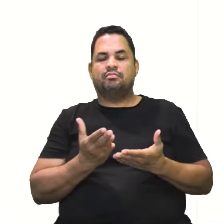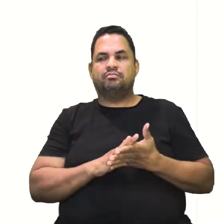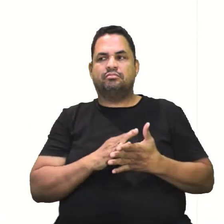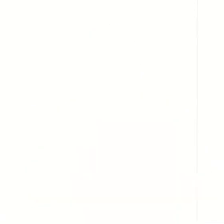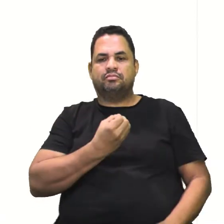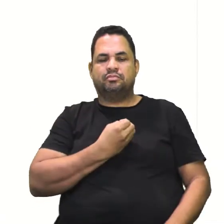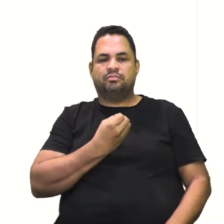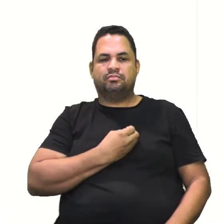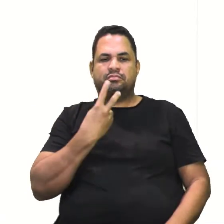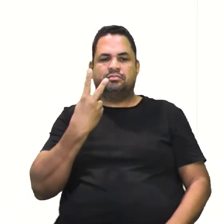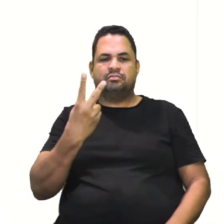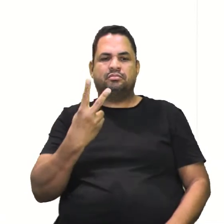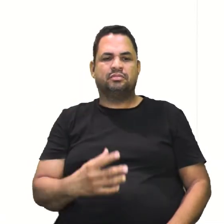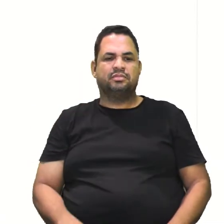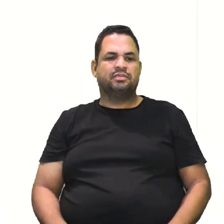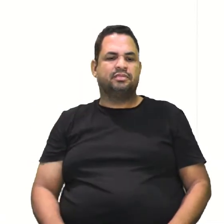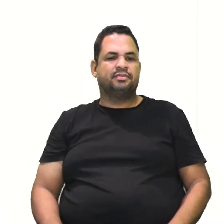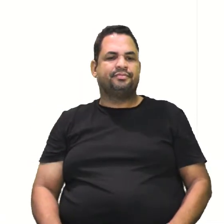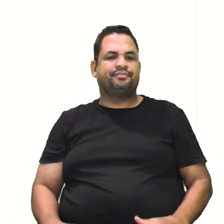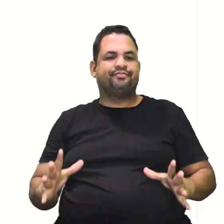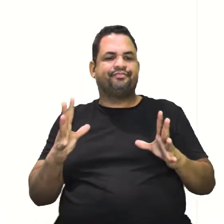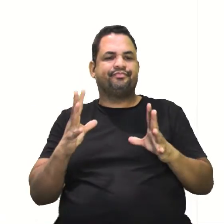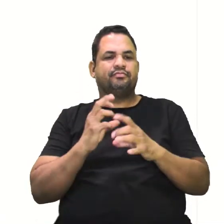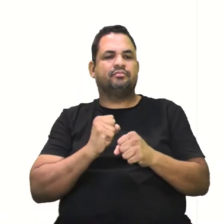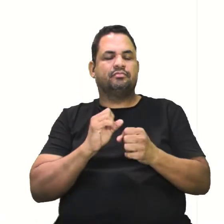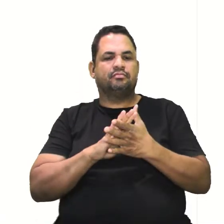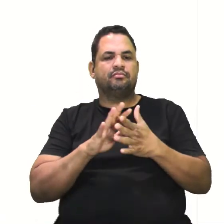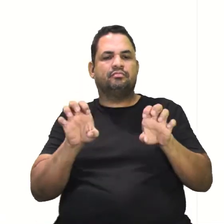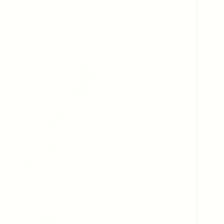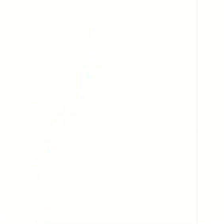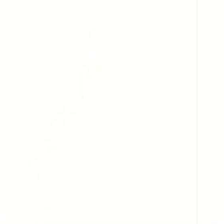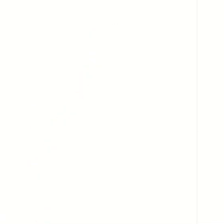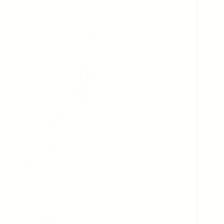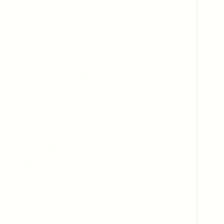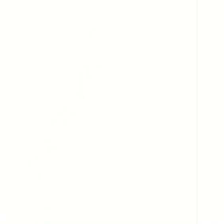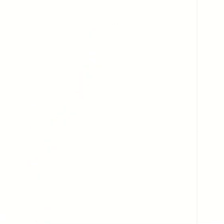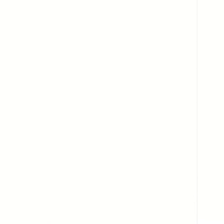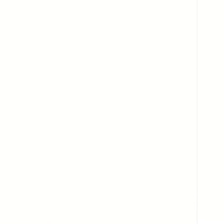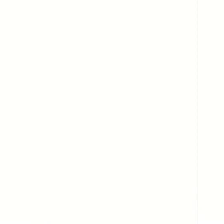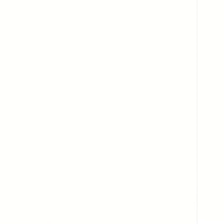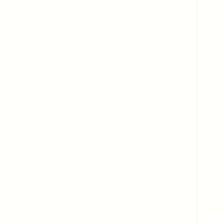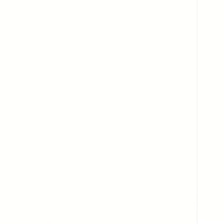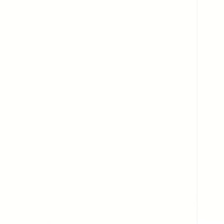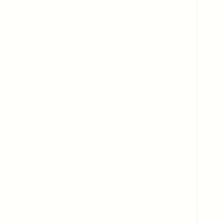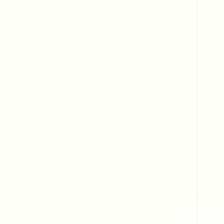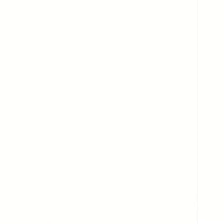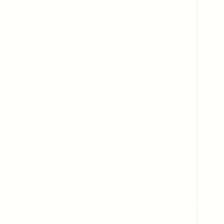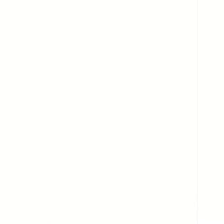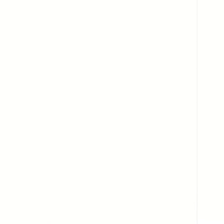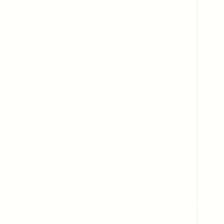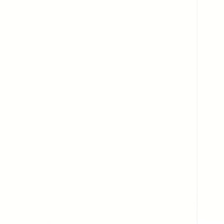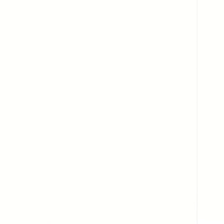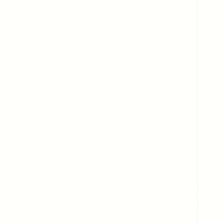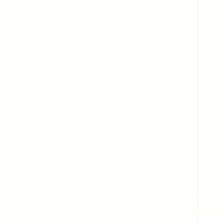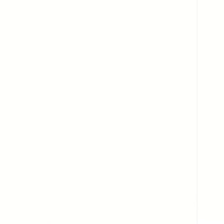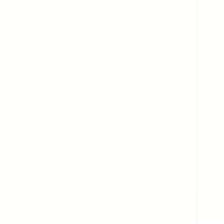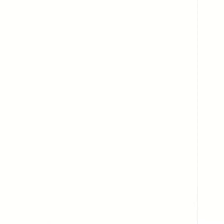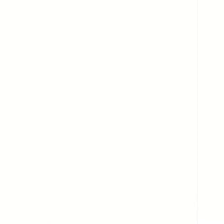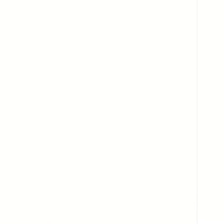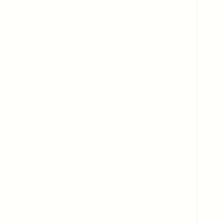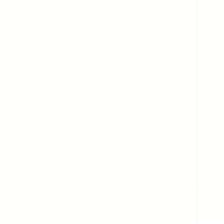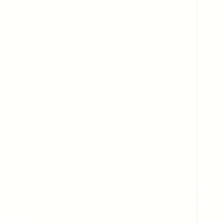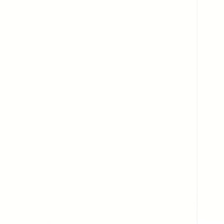de número 2. Olha lá. Determine a equação da hipérbole de focos 6 e menos 6 e